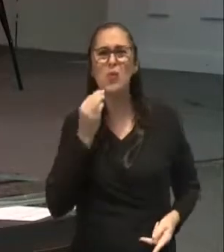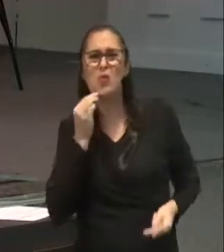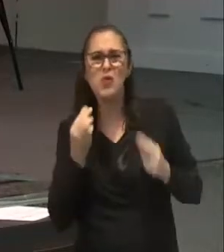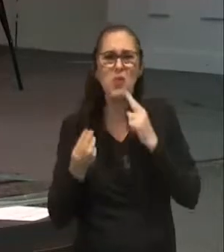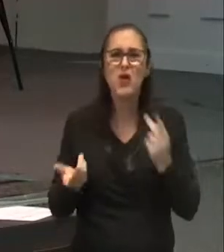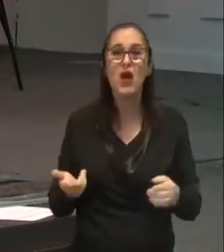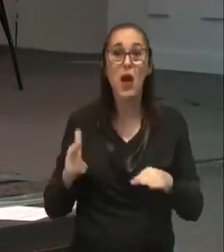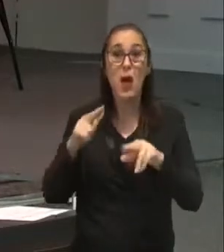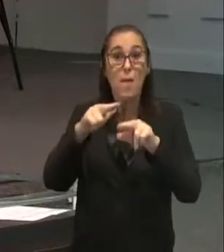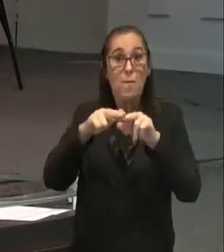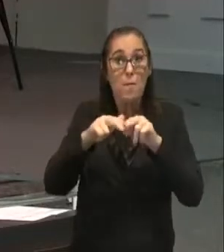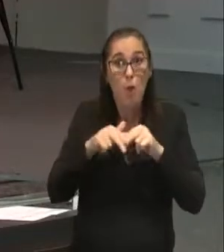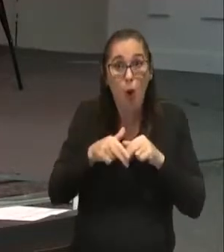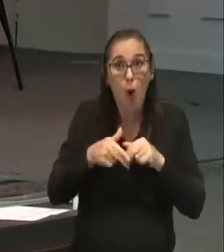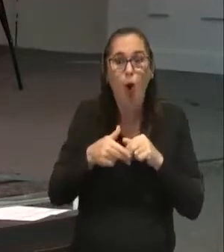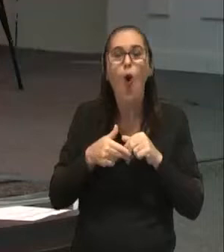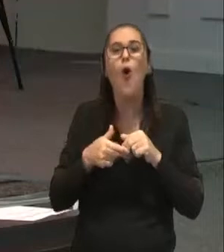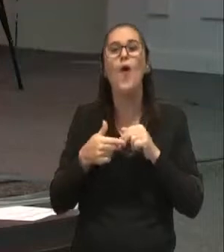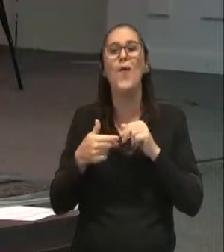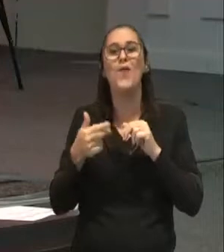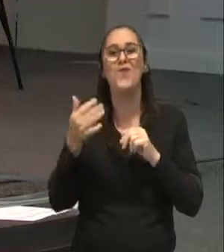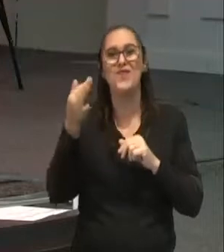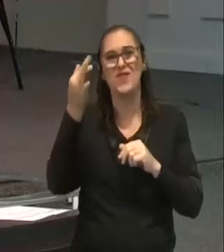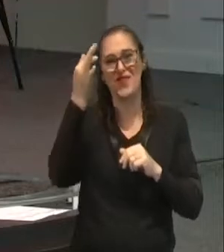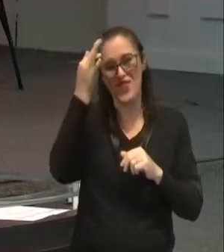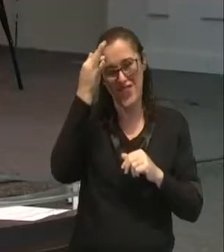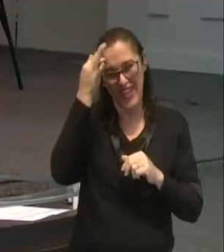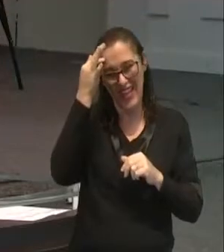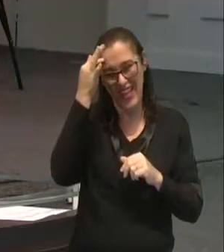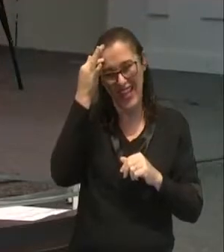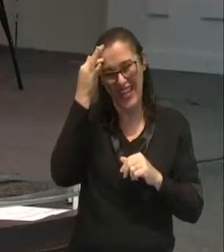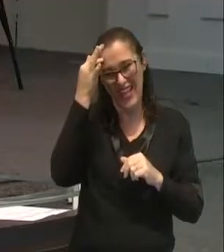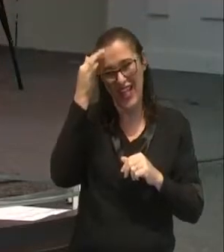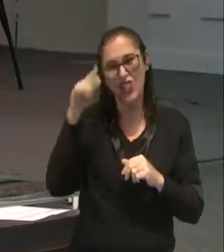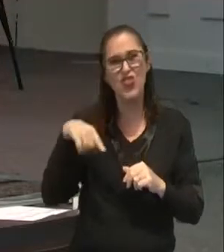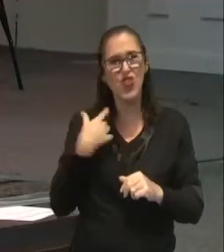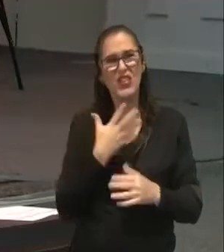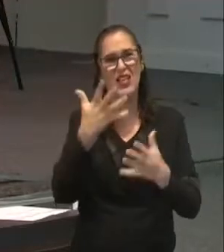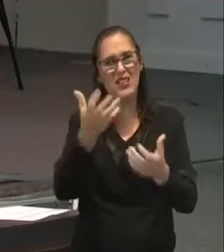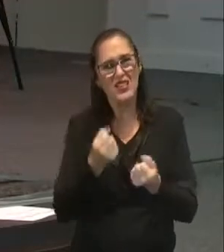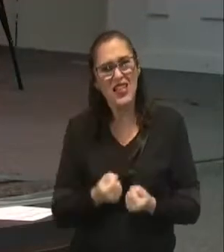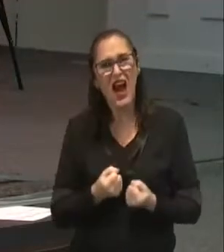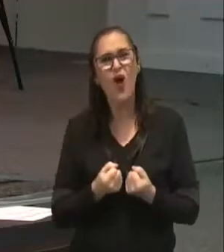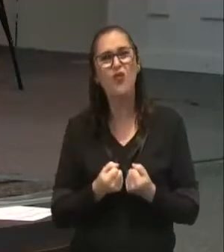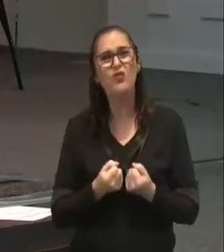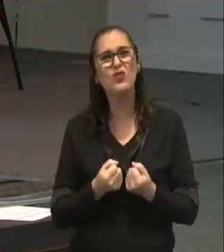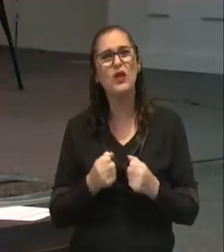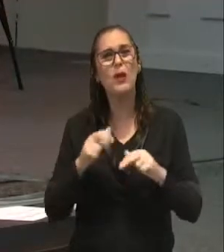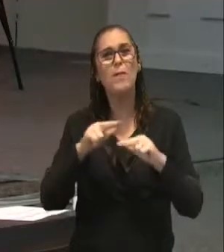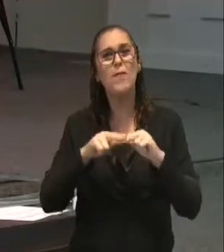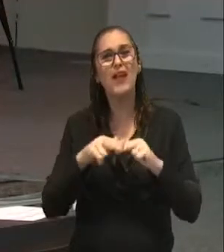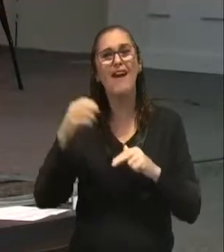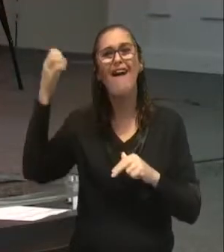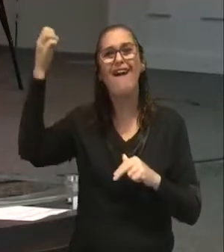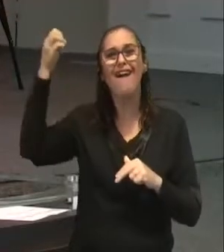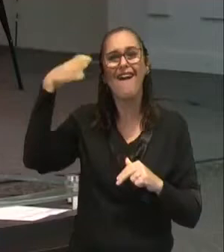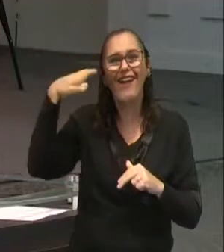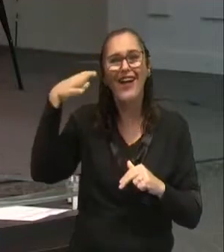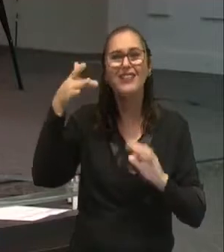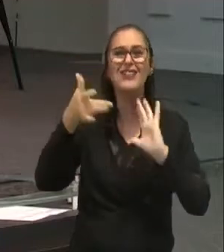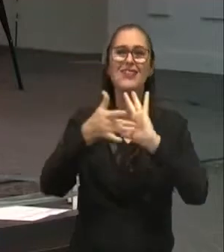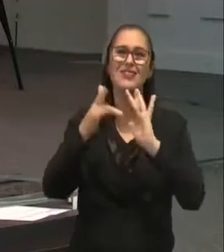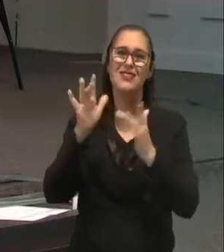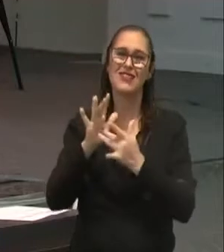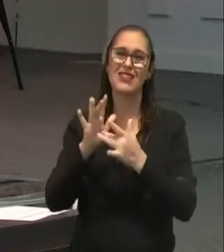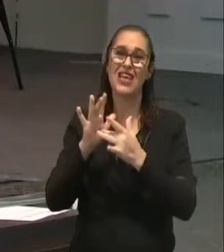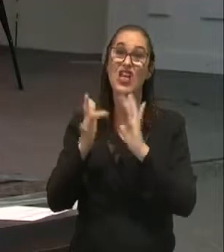por meio da fé. Isso não vem de vós, é dom de Deus. A salvação foi dada pelo Senhor,